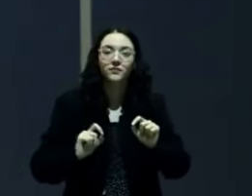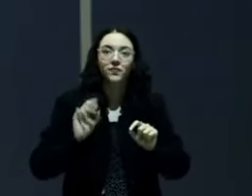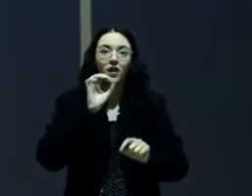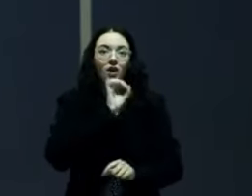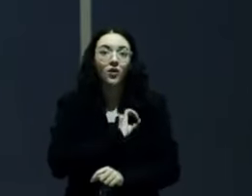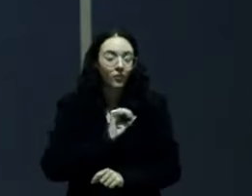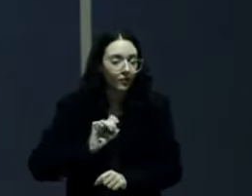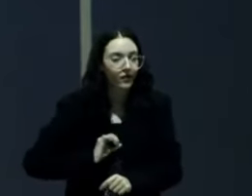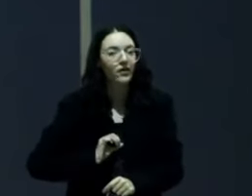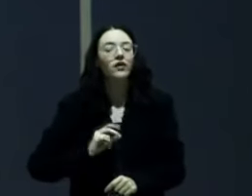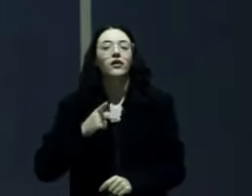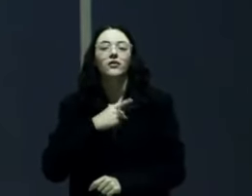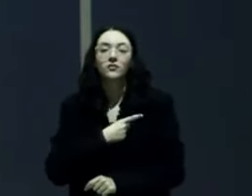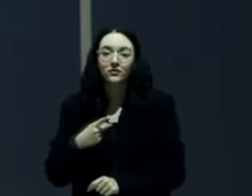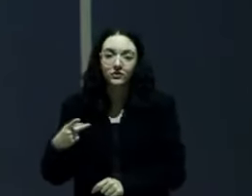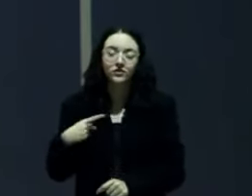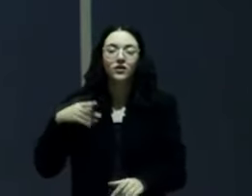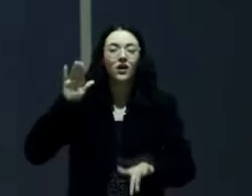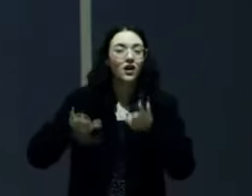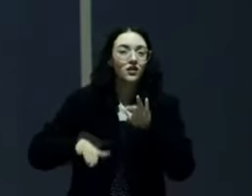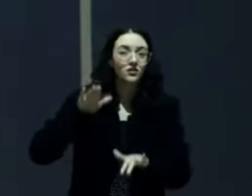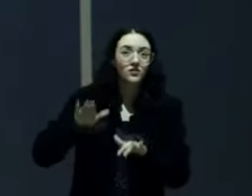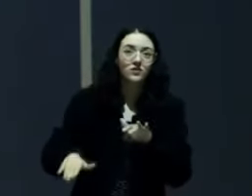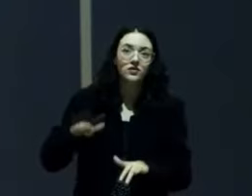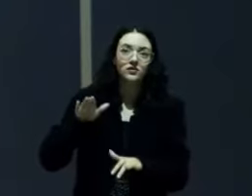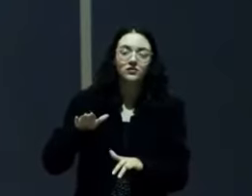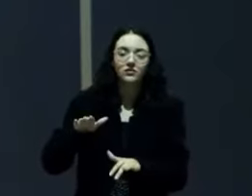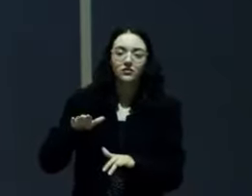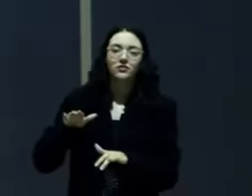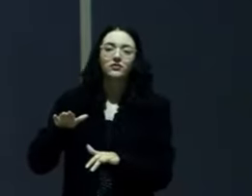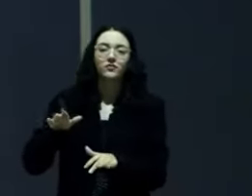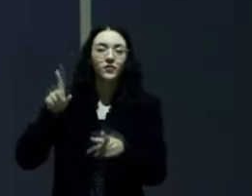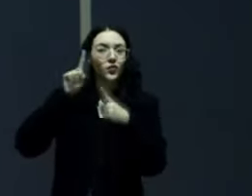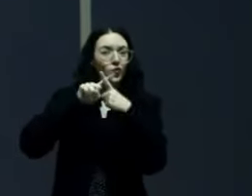que participam às vezes de duas, quando não de três no mês,